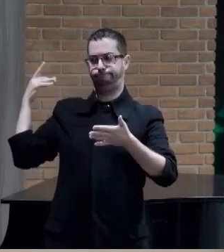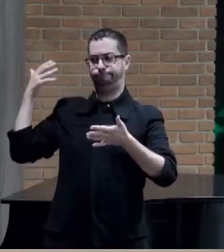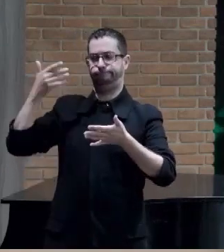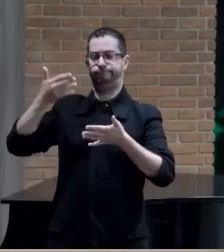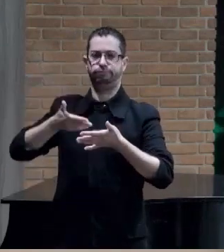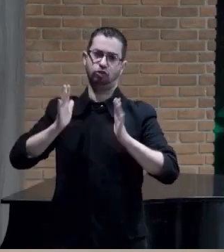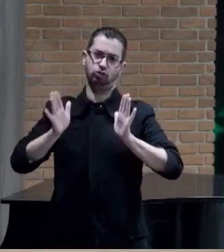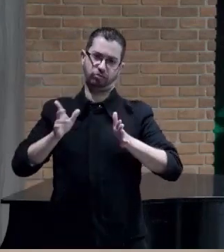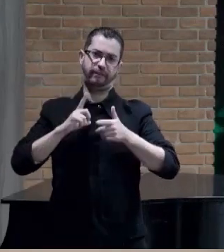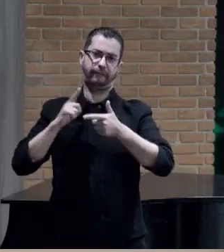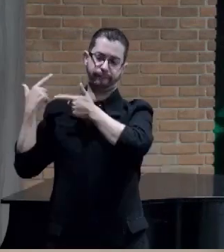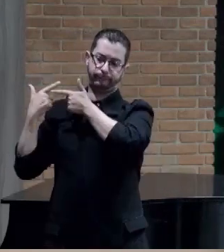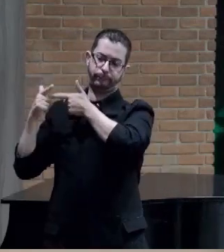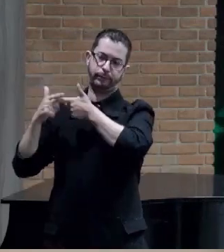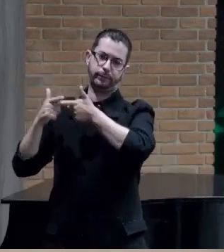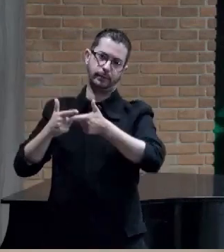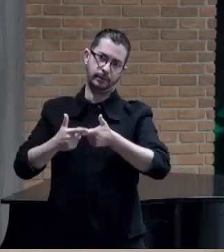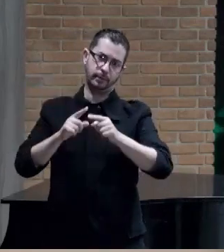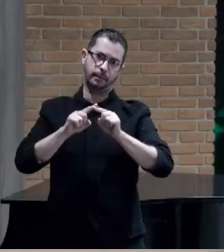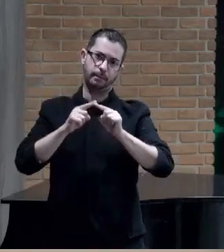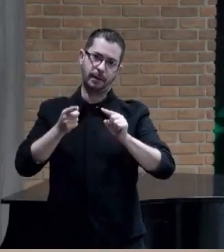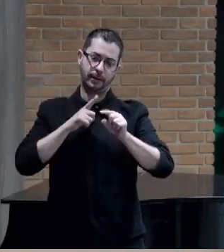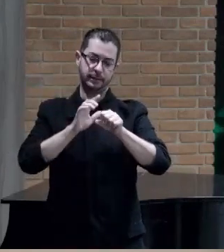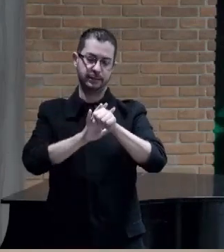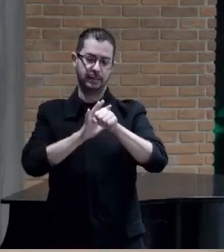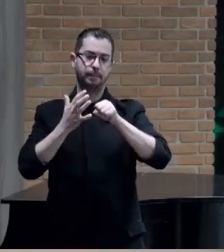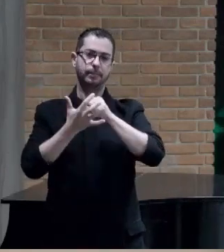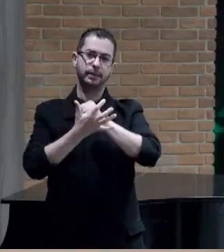pandemia, ela acelerou